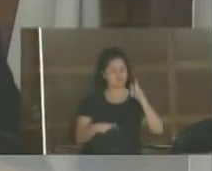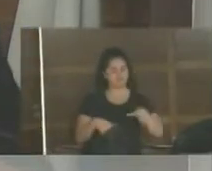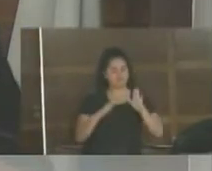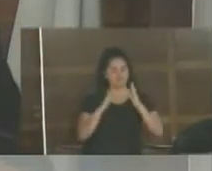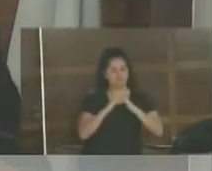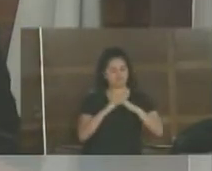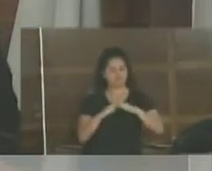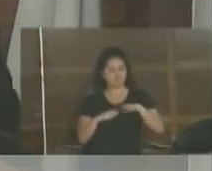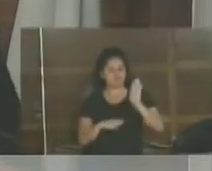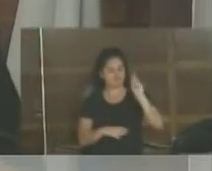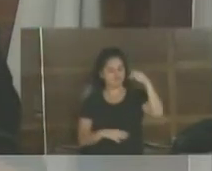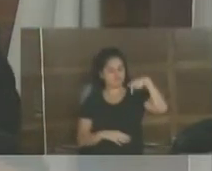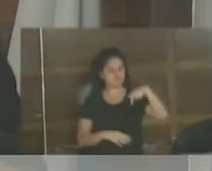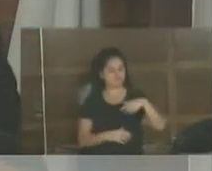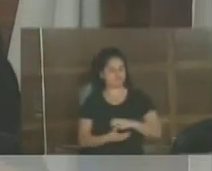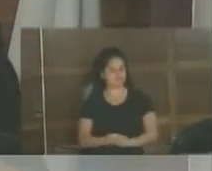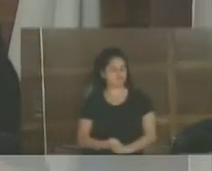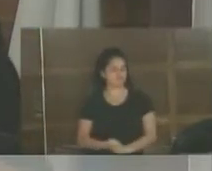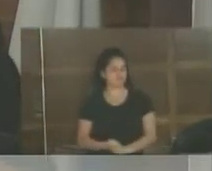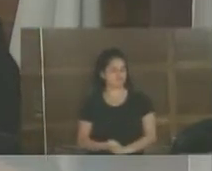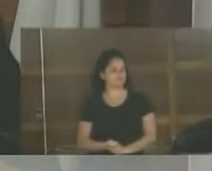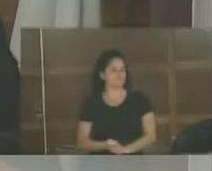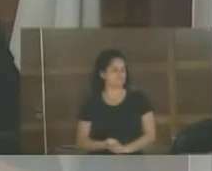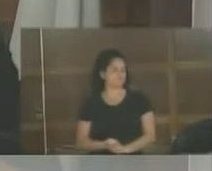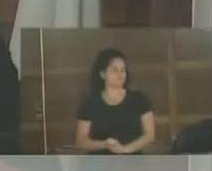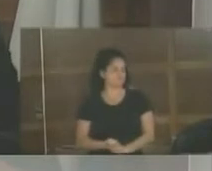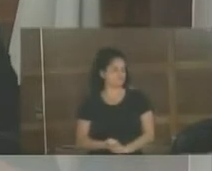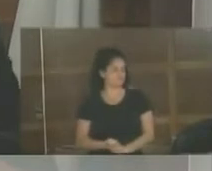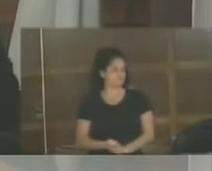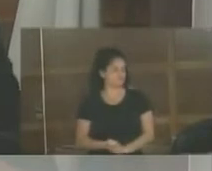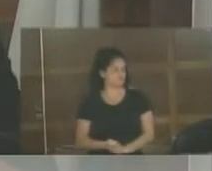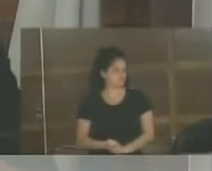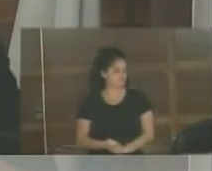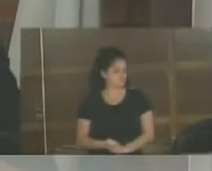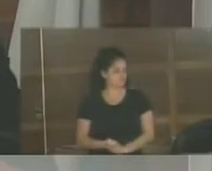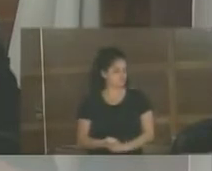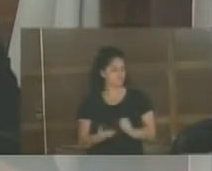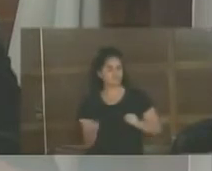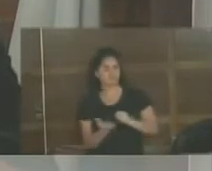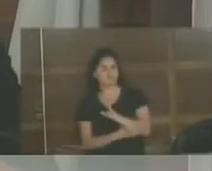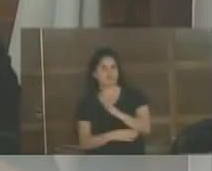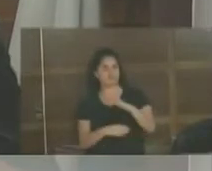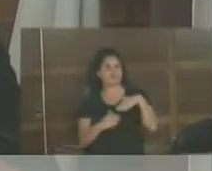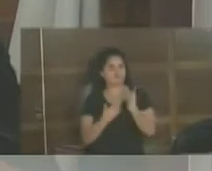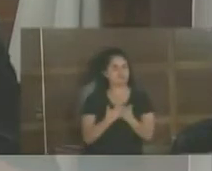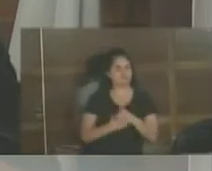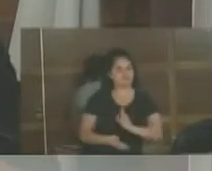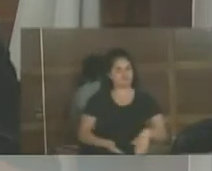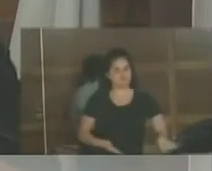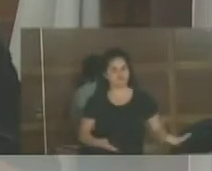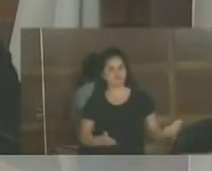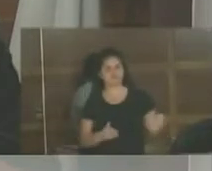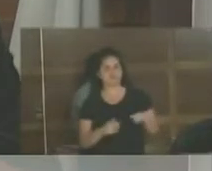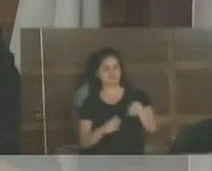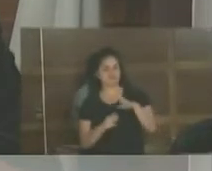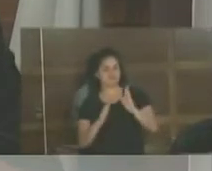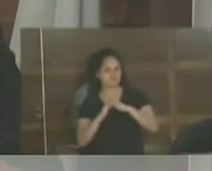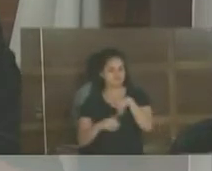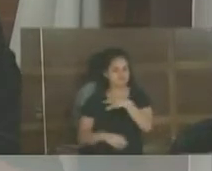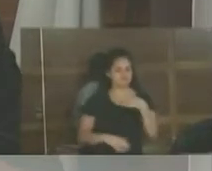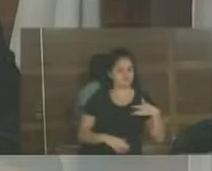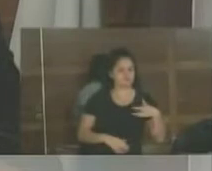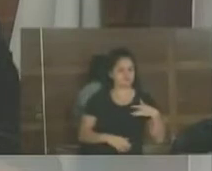ser atendido com muito mais atenção e carinho. Vai sair creche, vai sair lá posto de saúde, vai